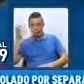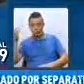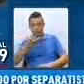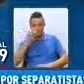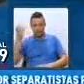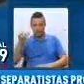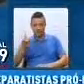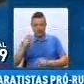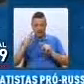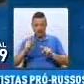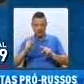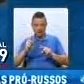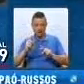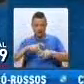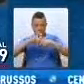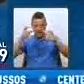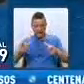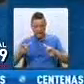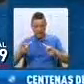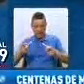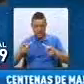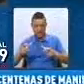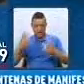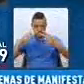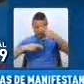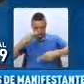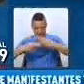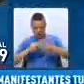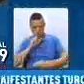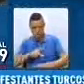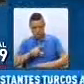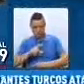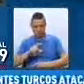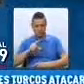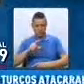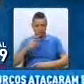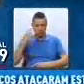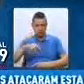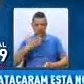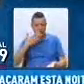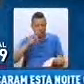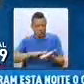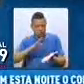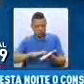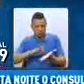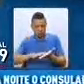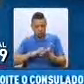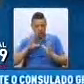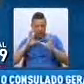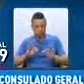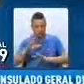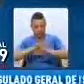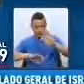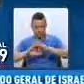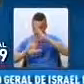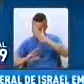Cais de Gaia. As pessoas podem jantar ali, temos uma data de restaurantes que aderiram e que vão fazer